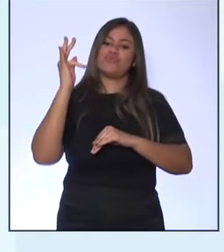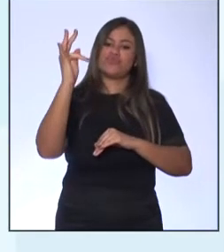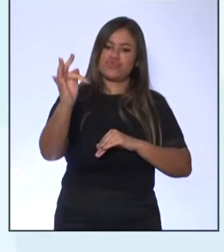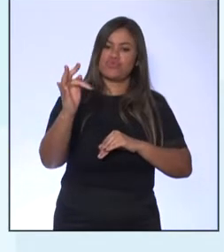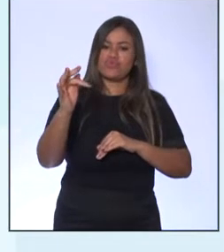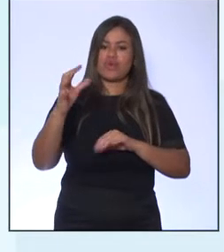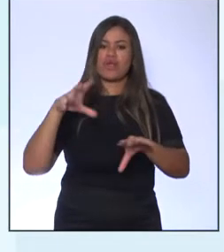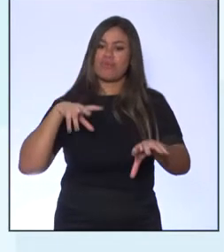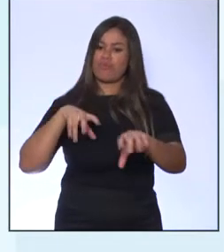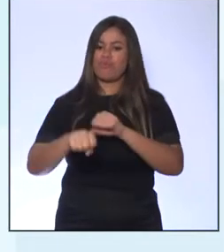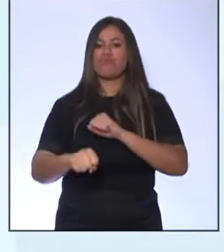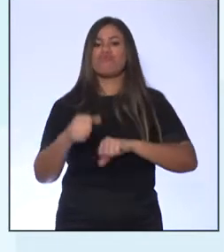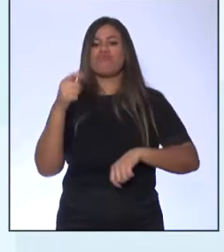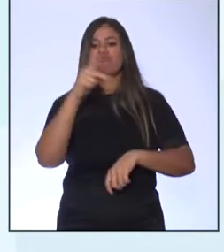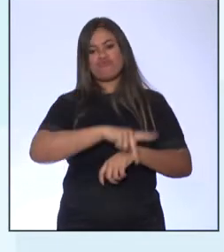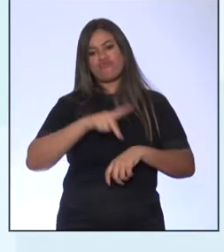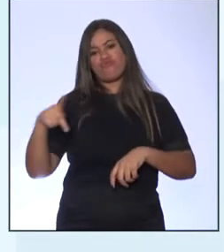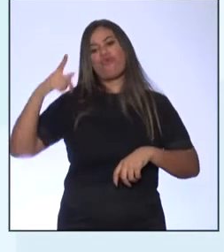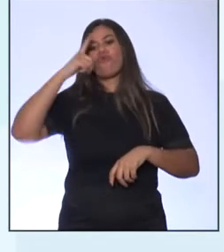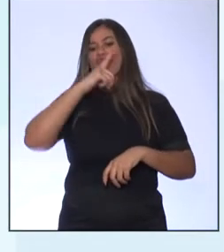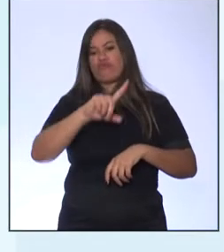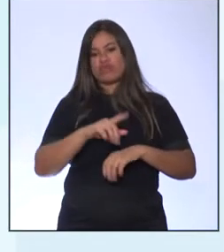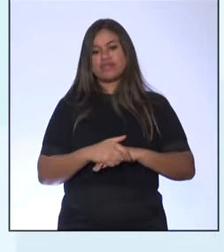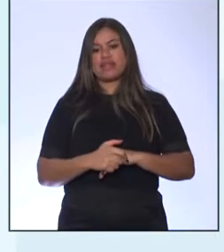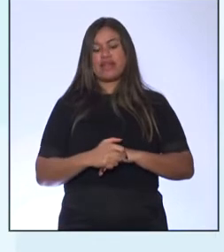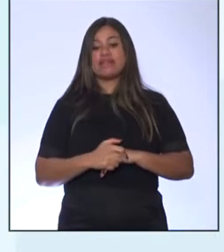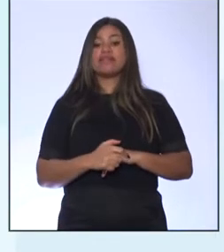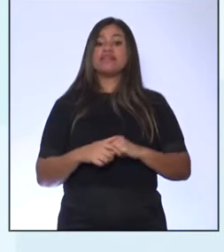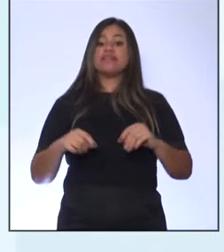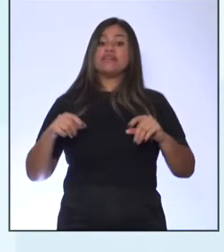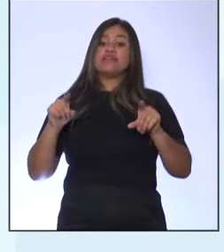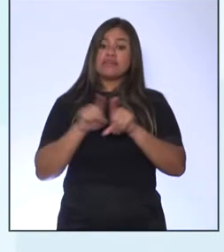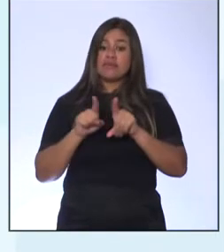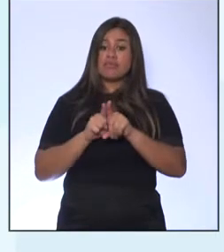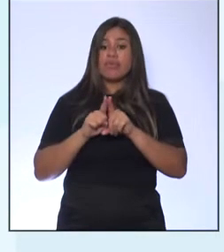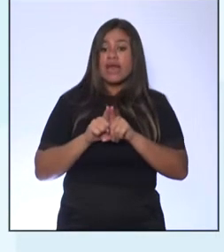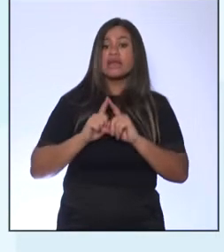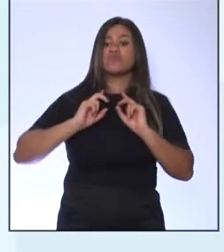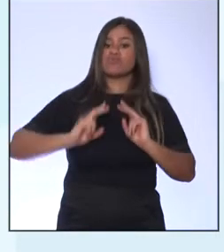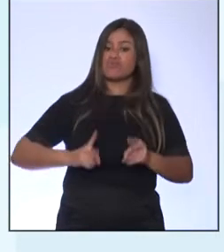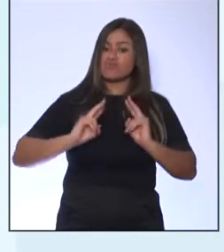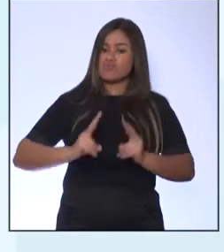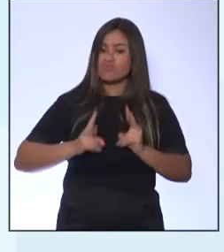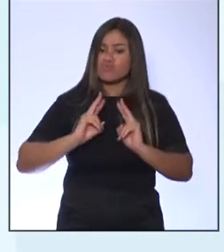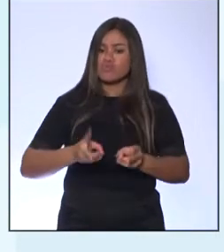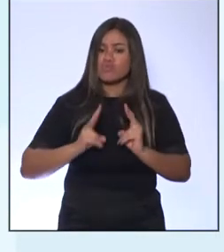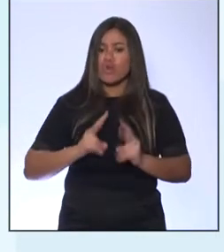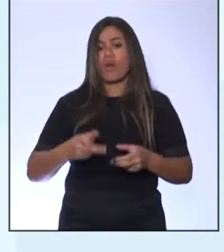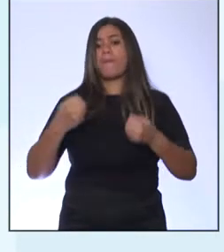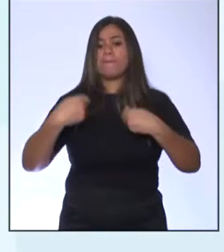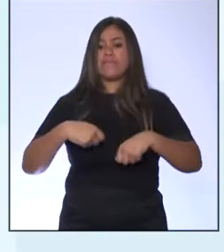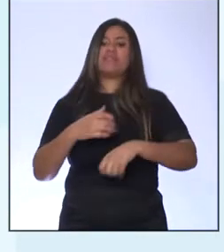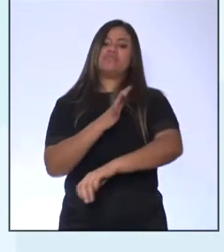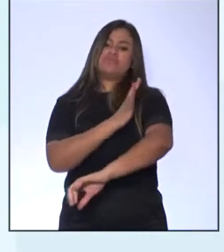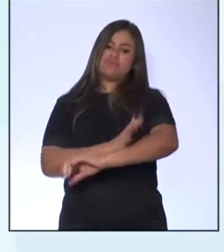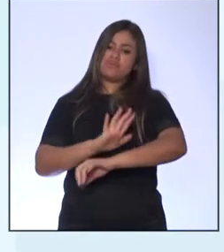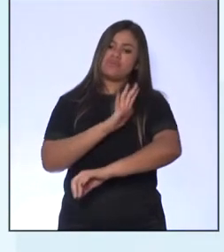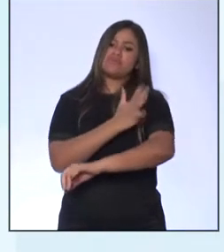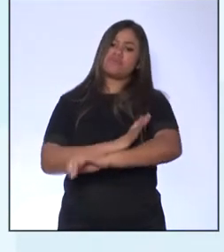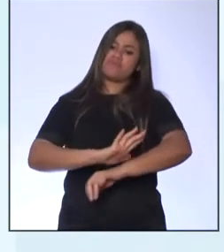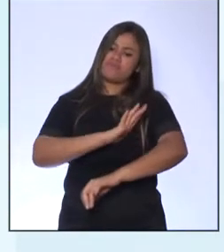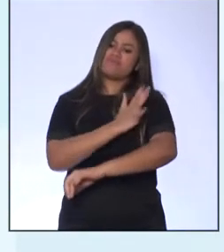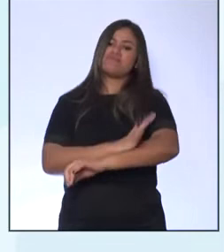formação inicial. Mas na formação continuada, precisamos cada vez mais ficar atentos à questão